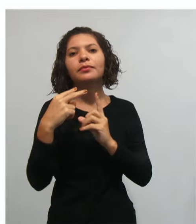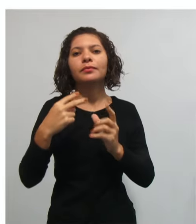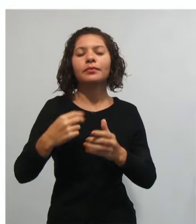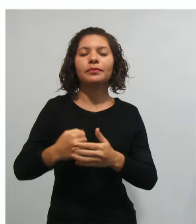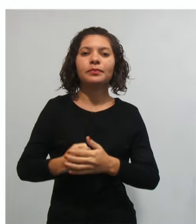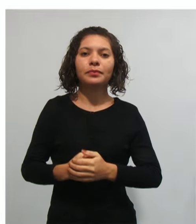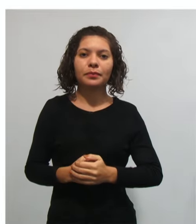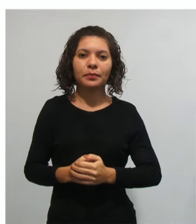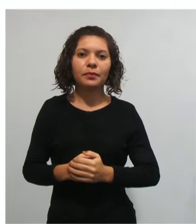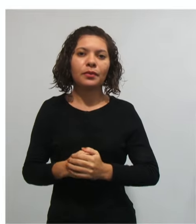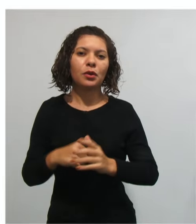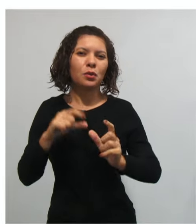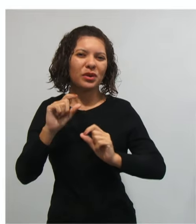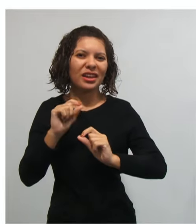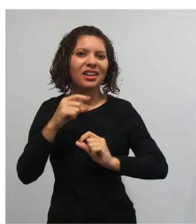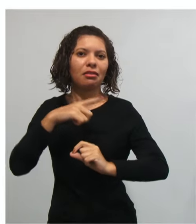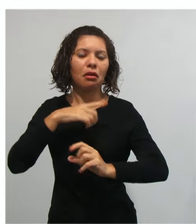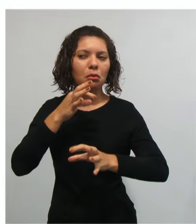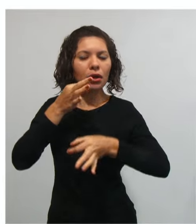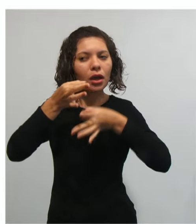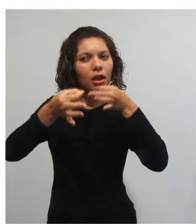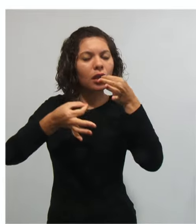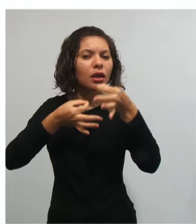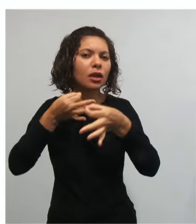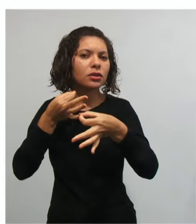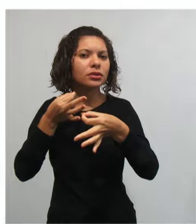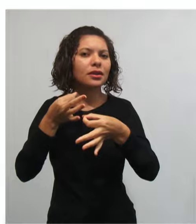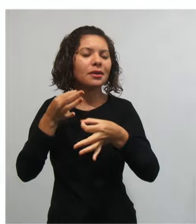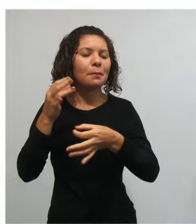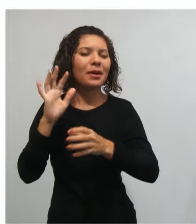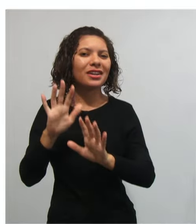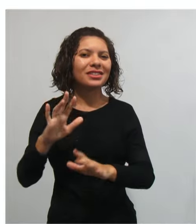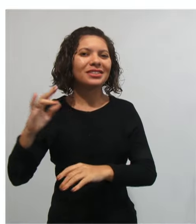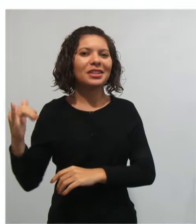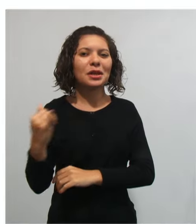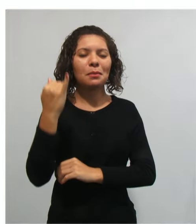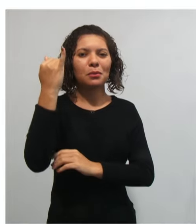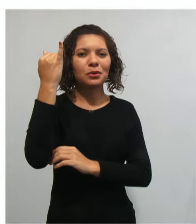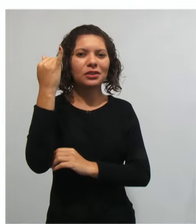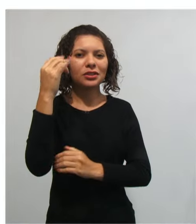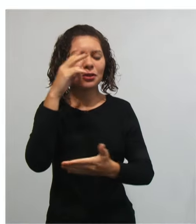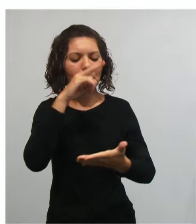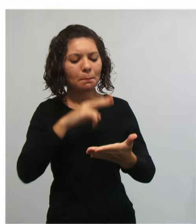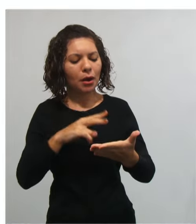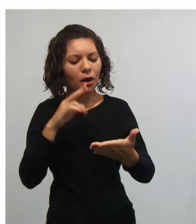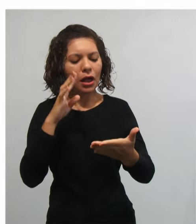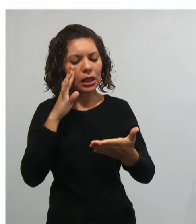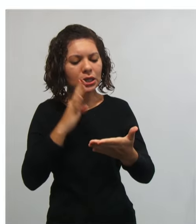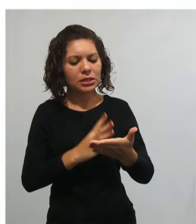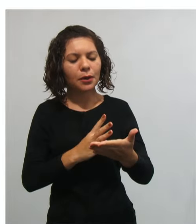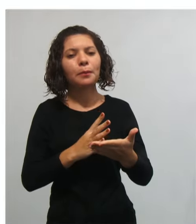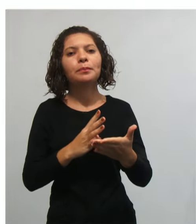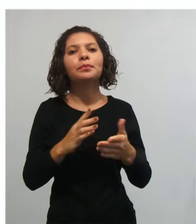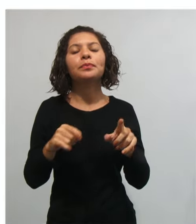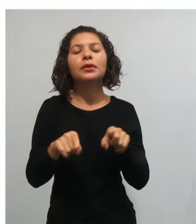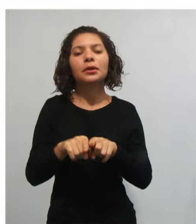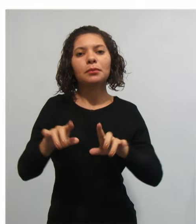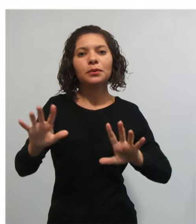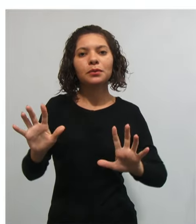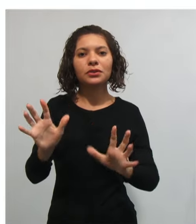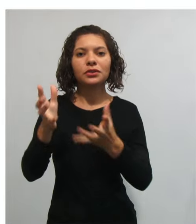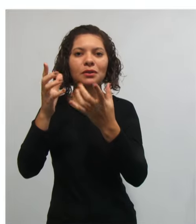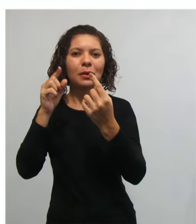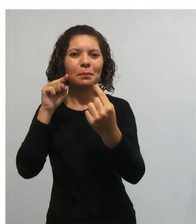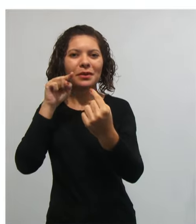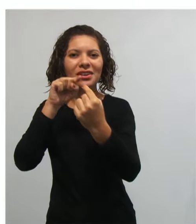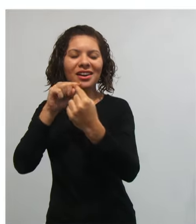eh A partir dessa visão porque é é a visão que ela traz com críticas a ela ou não é importante